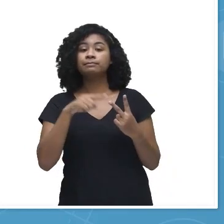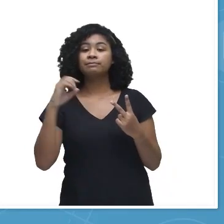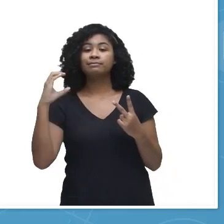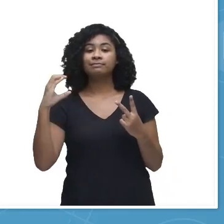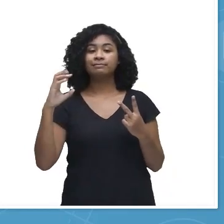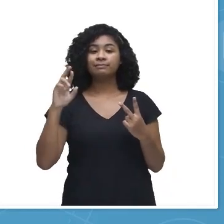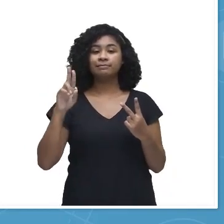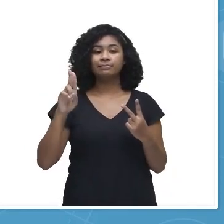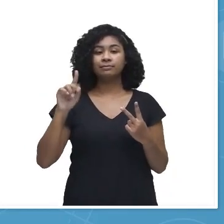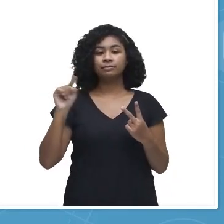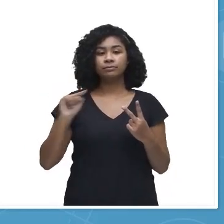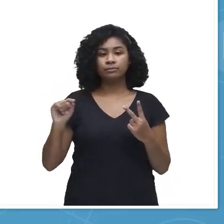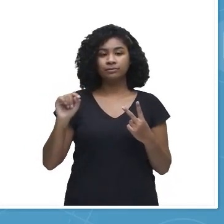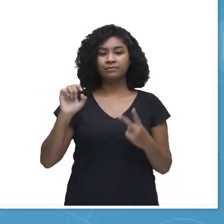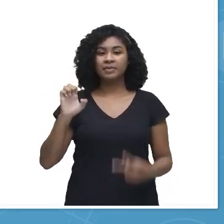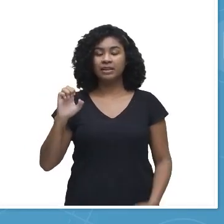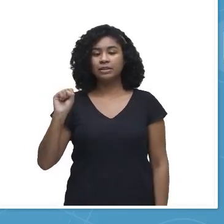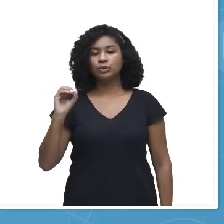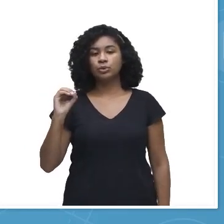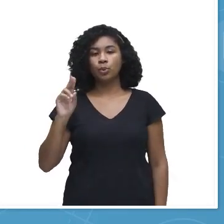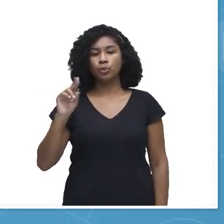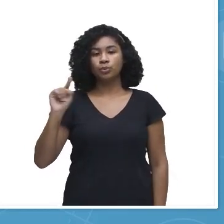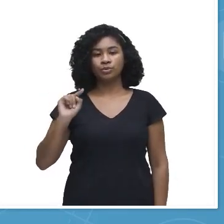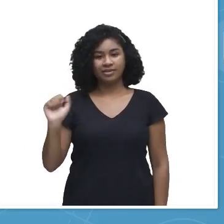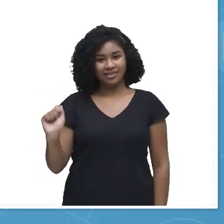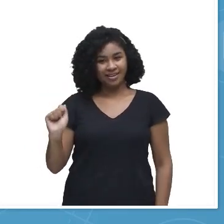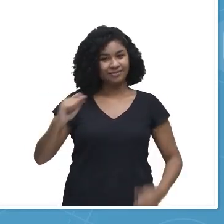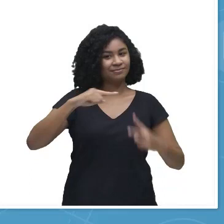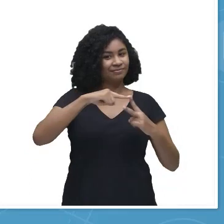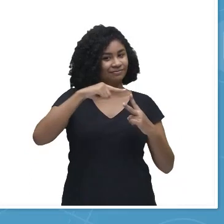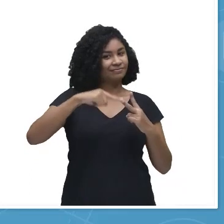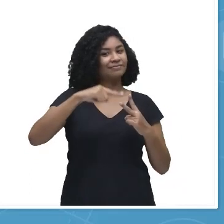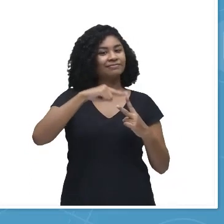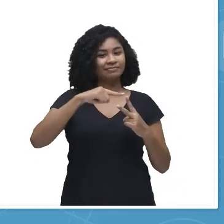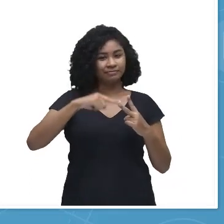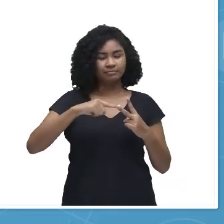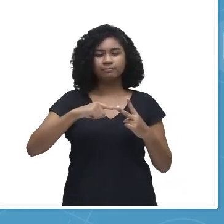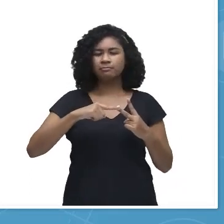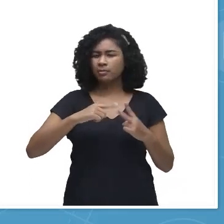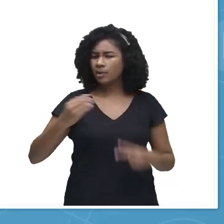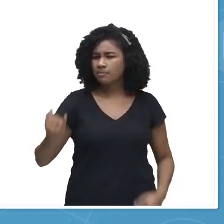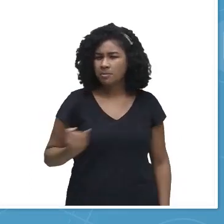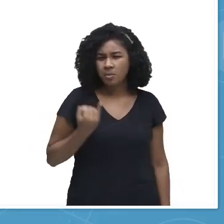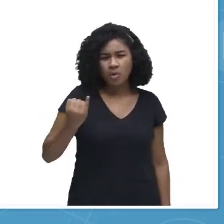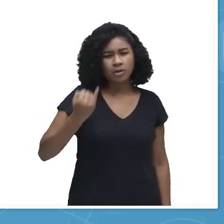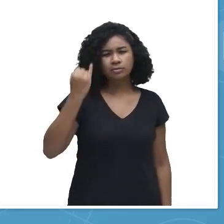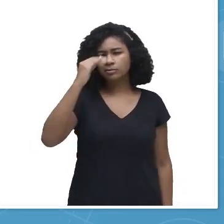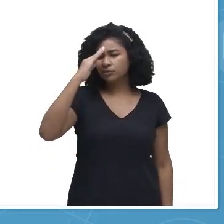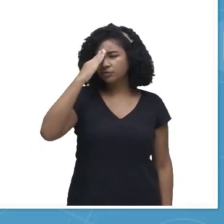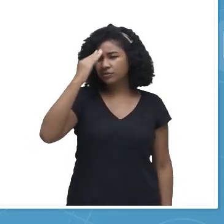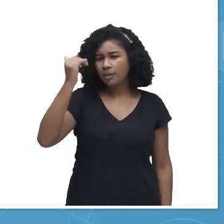e Souza. Machado de Assis e Cruz de Souza são célebres, dois dos mais